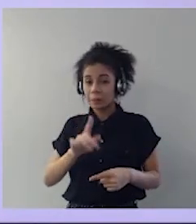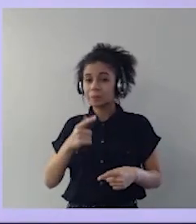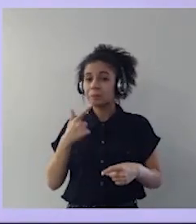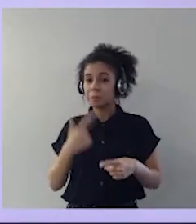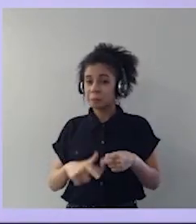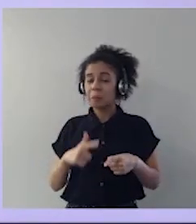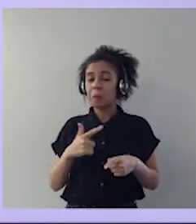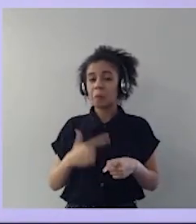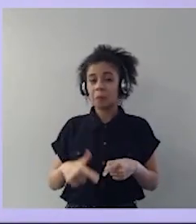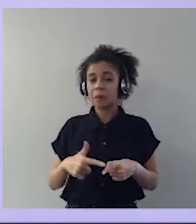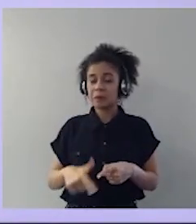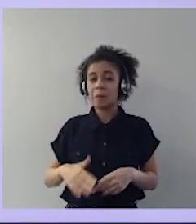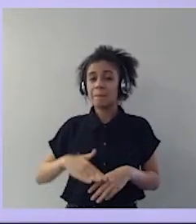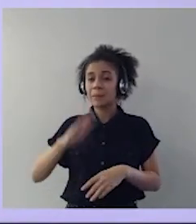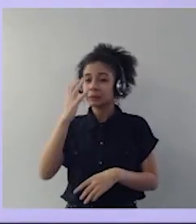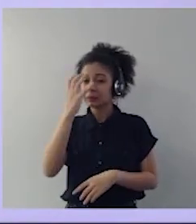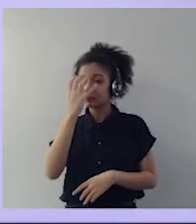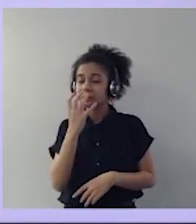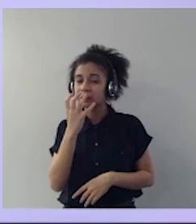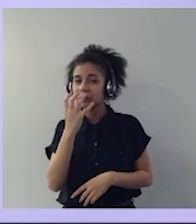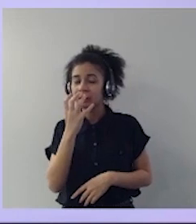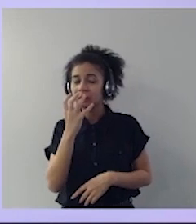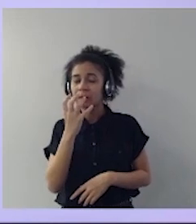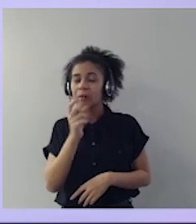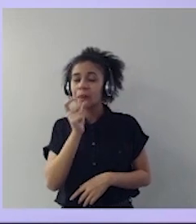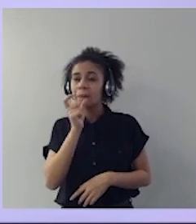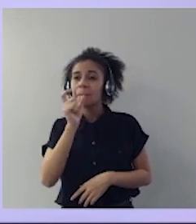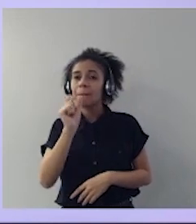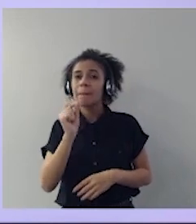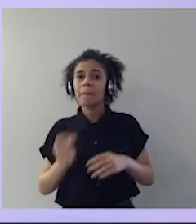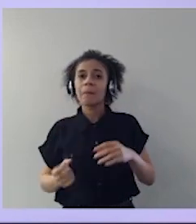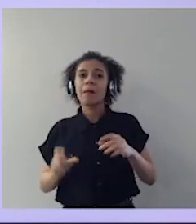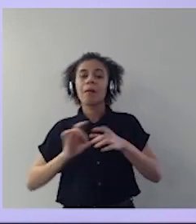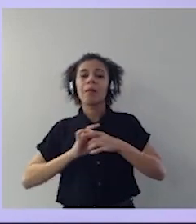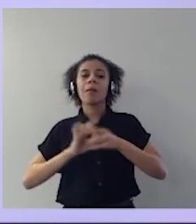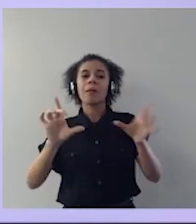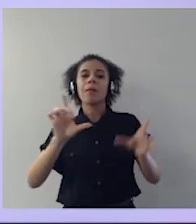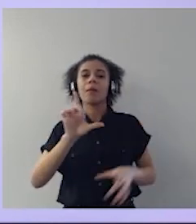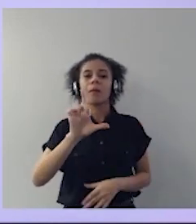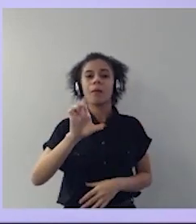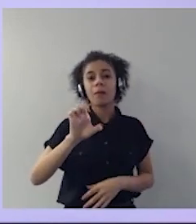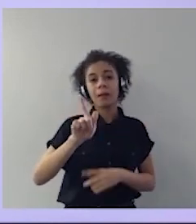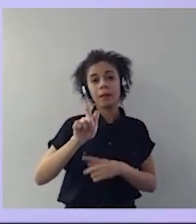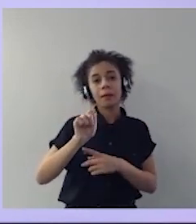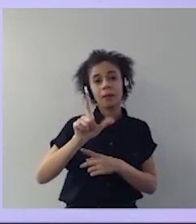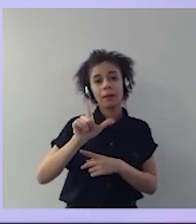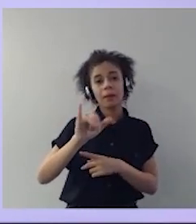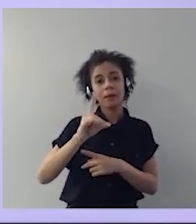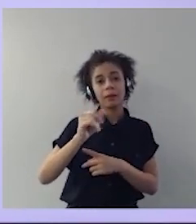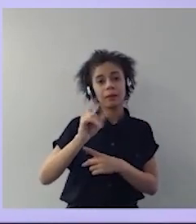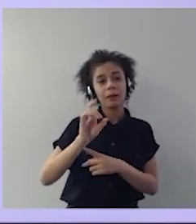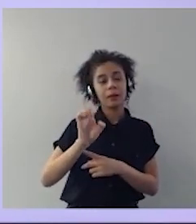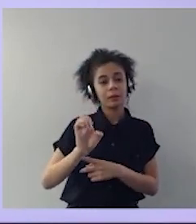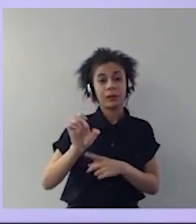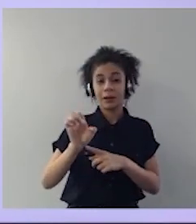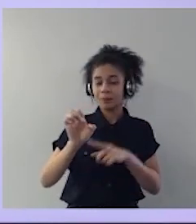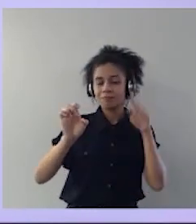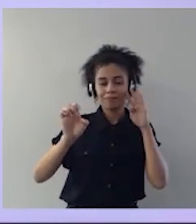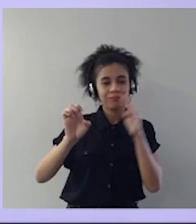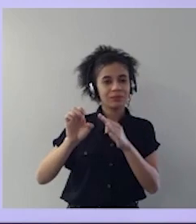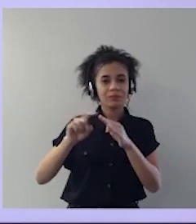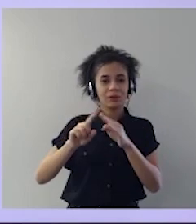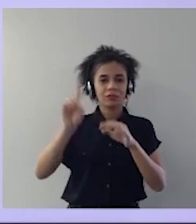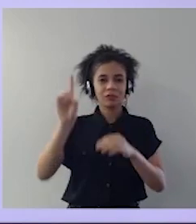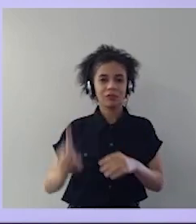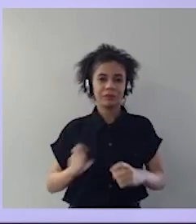problema talvez um pouco mais sério, ao conceito clássico do princípio da legalidade, que é um item fundador do direito administrativo.